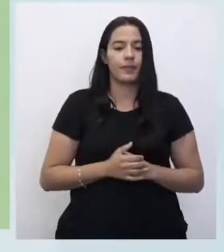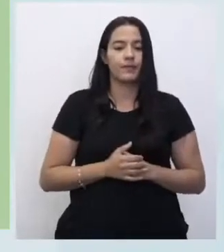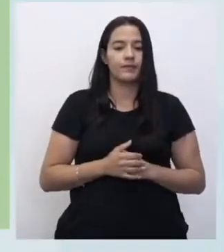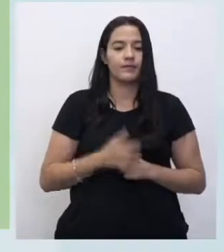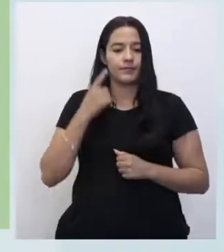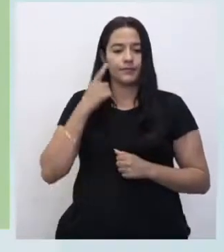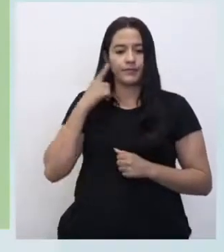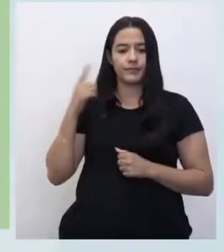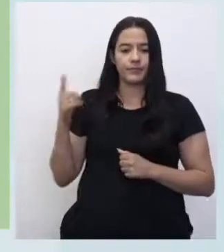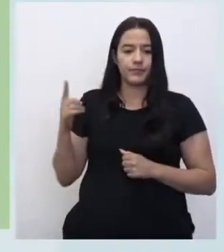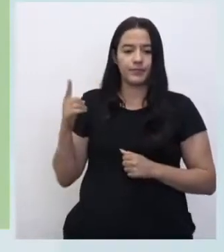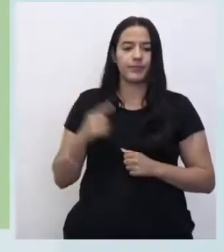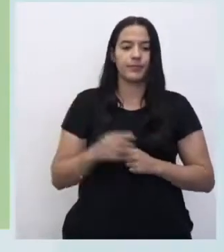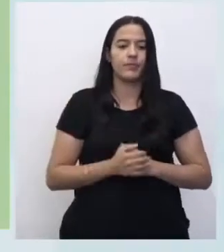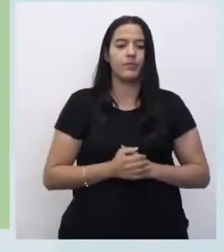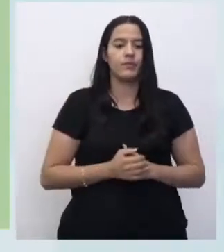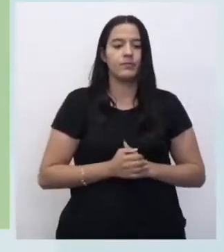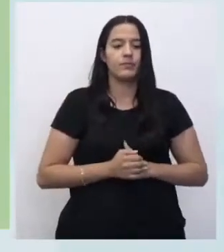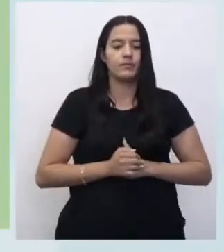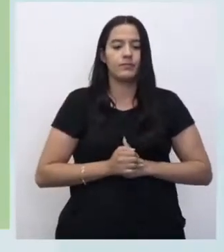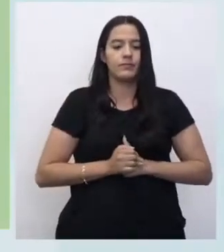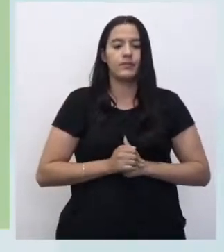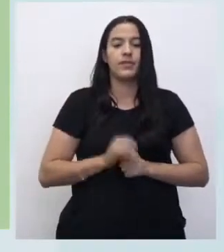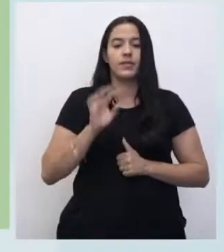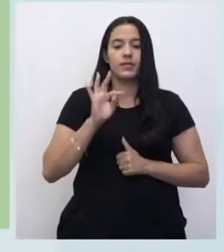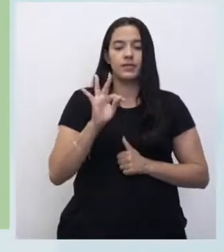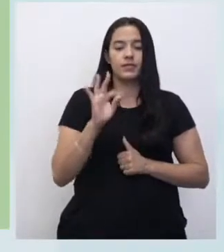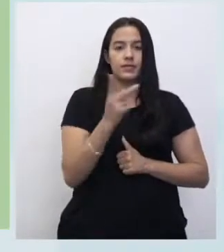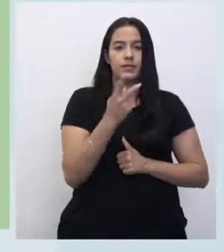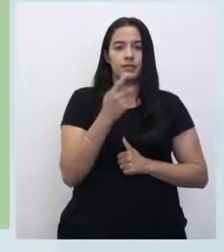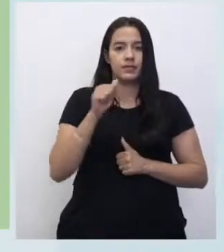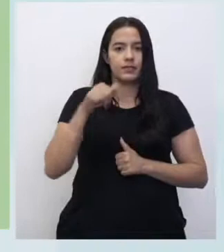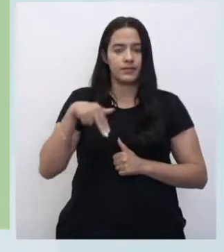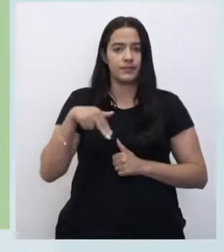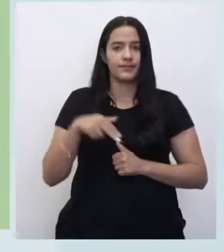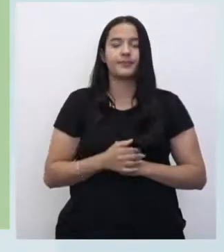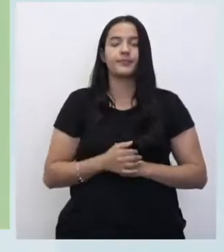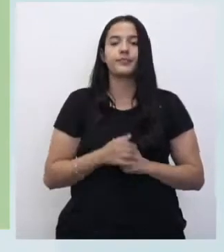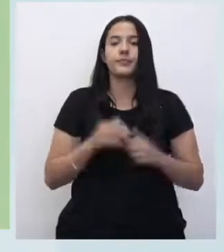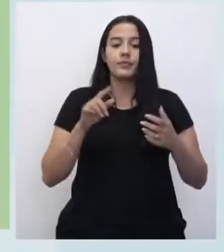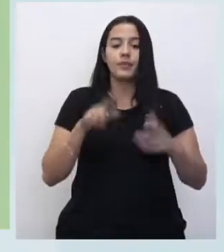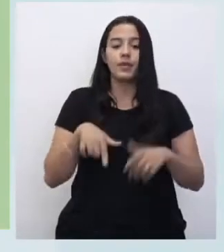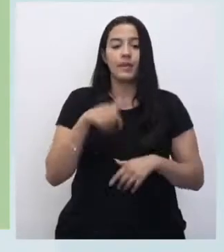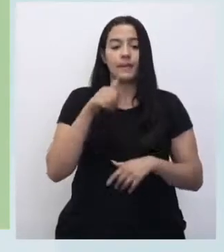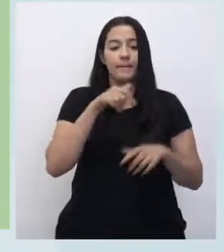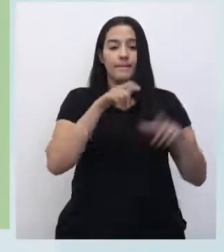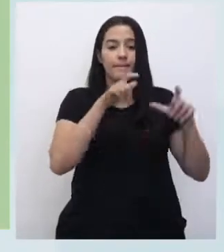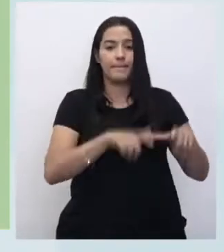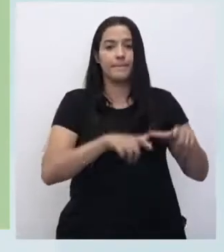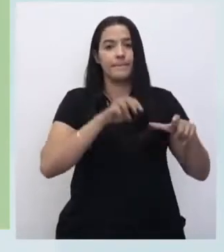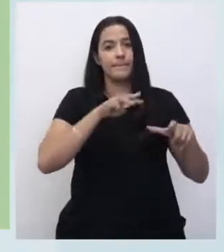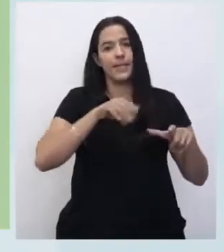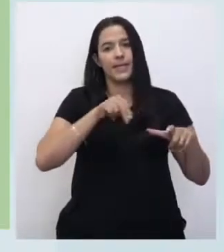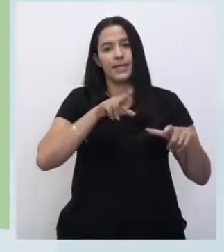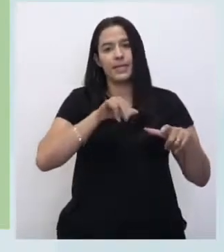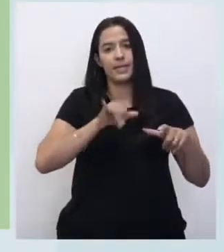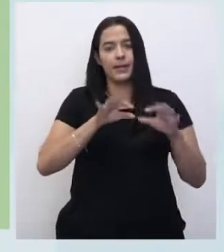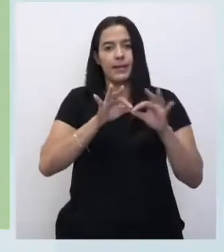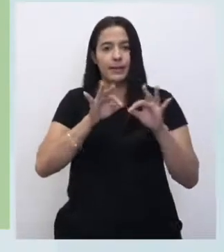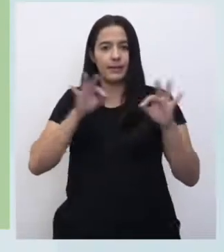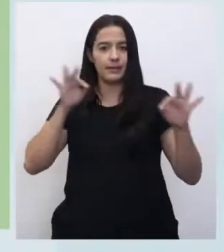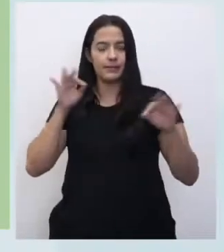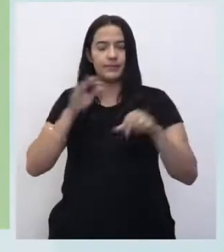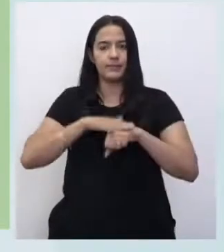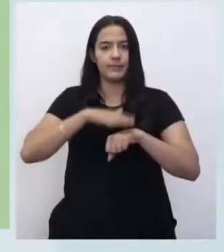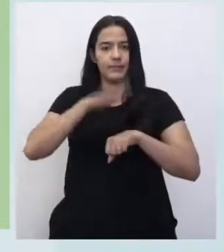more distant from São Paulo than Campinas. Marília é mais distante de São Paulo do que Campinas. Perfeito. Então, a